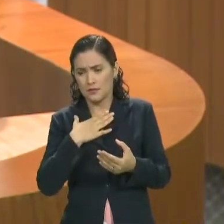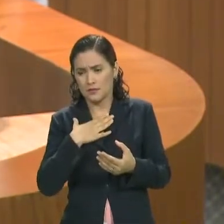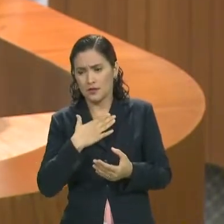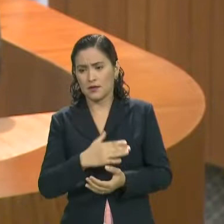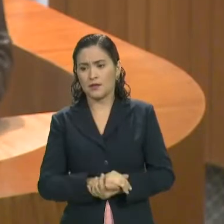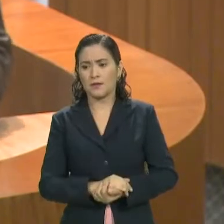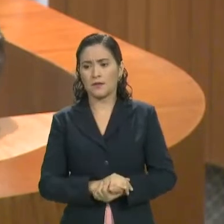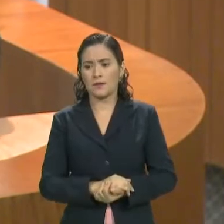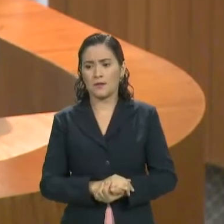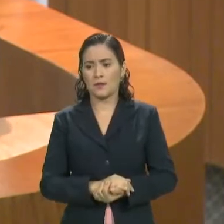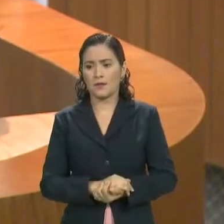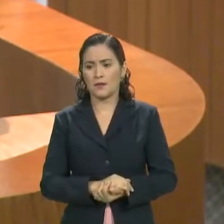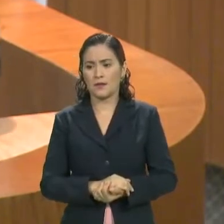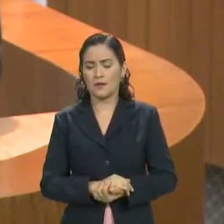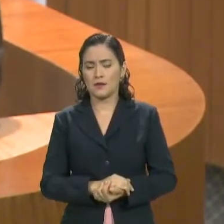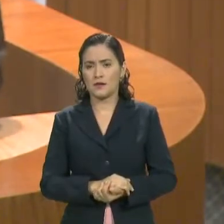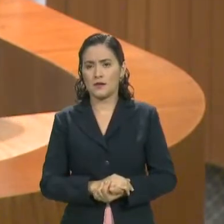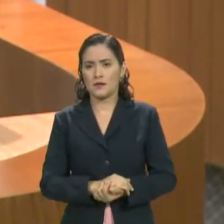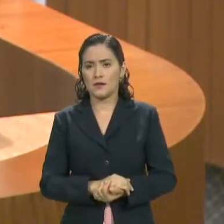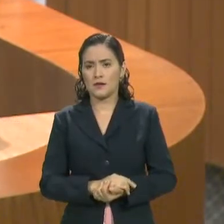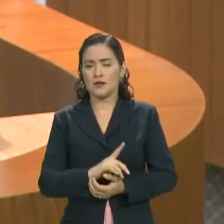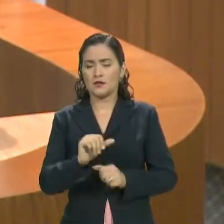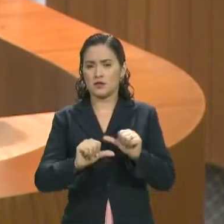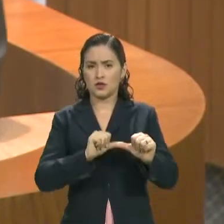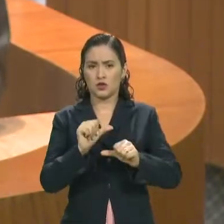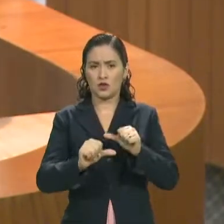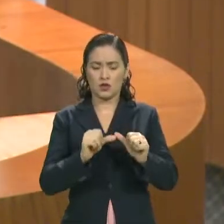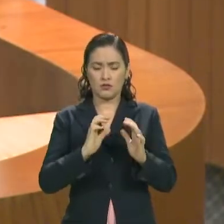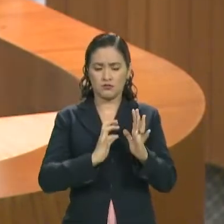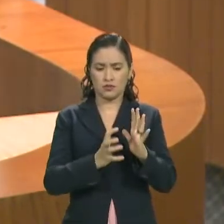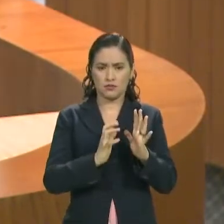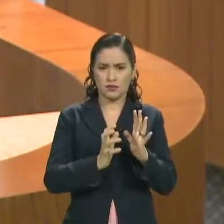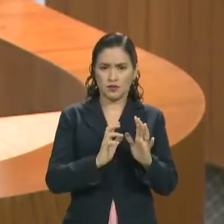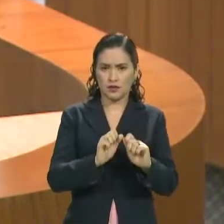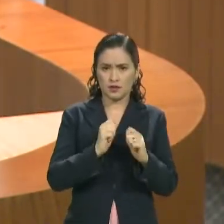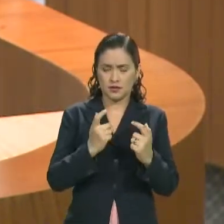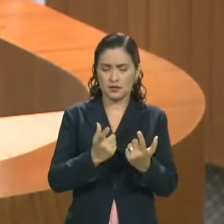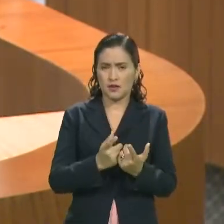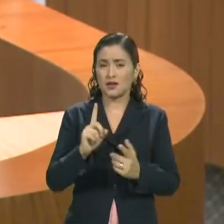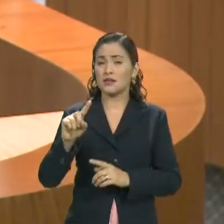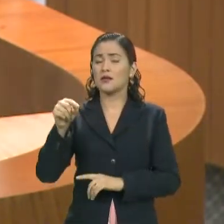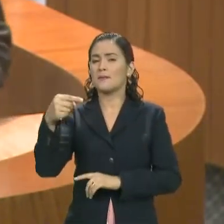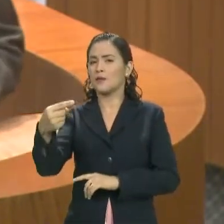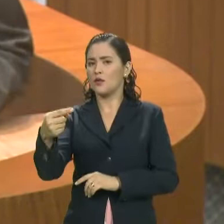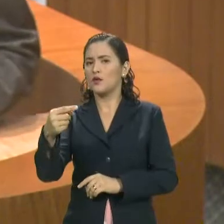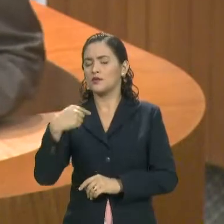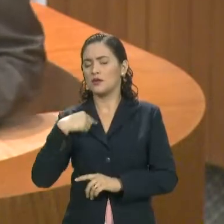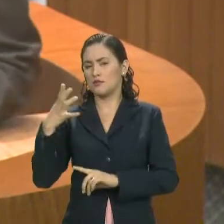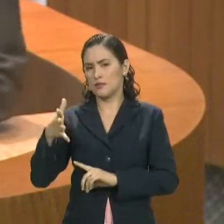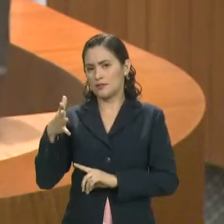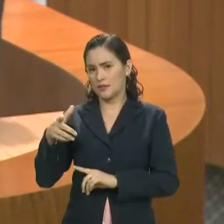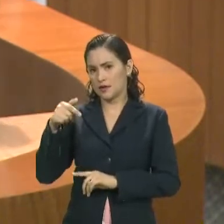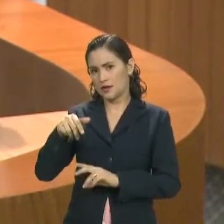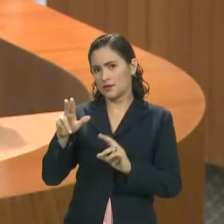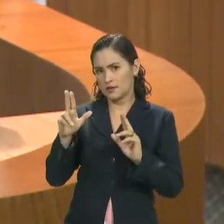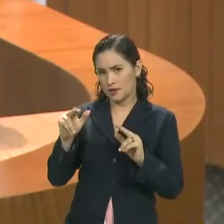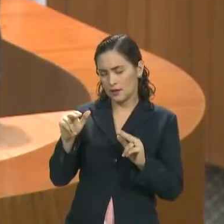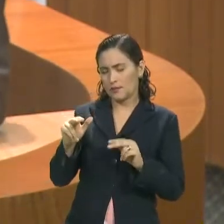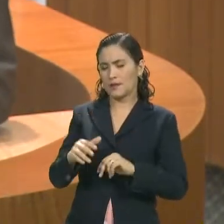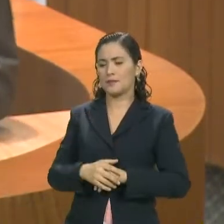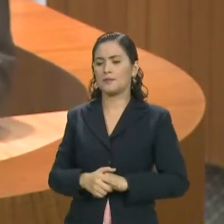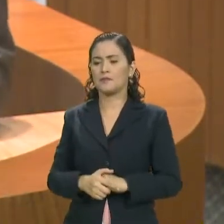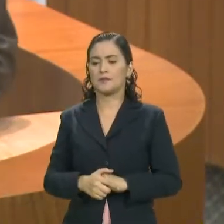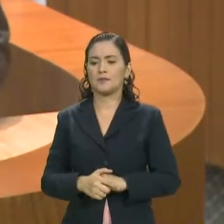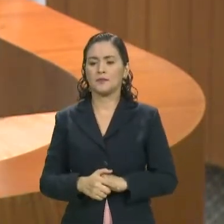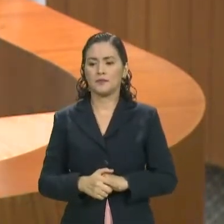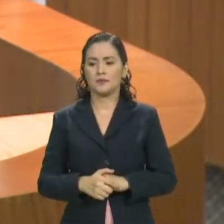a composição de bloco na Assembleia. Ainda vou fazer isso no momento oportuno e vou usar